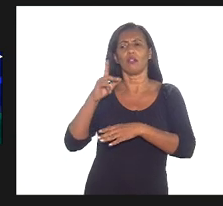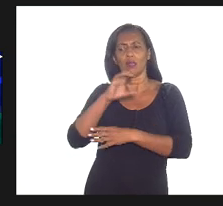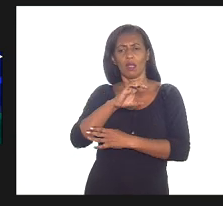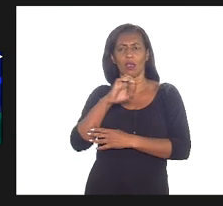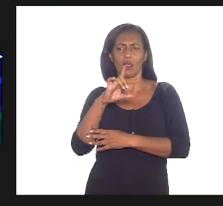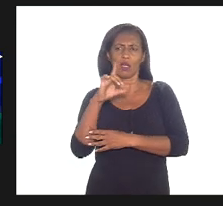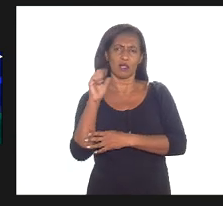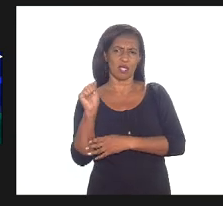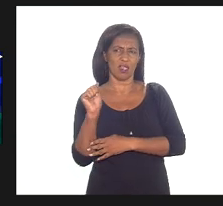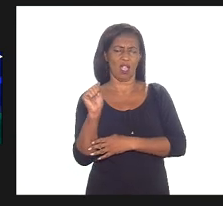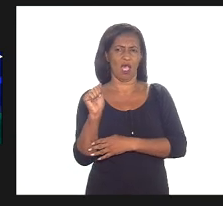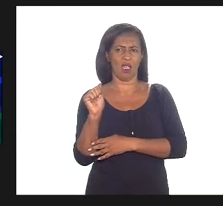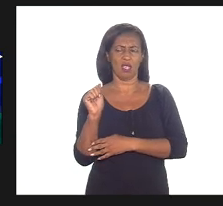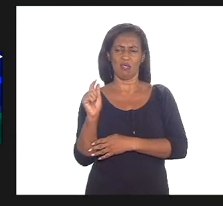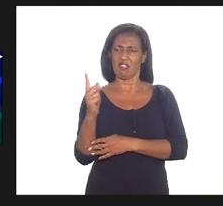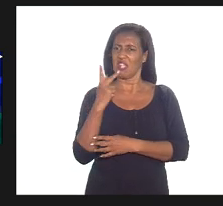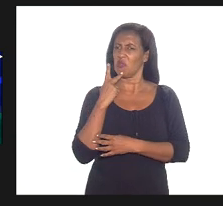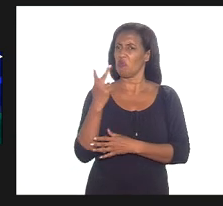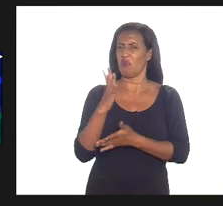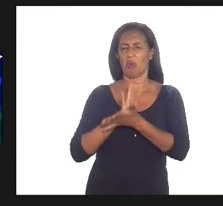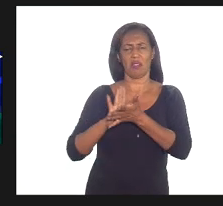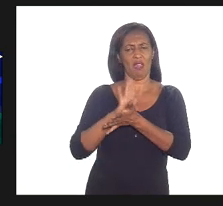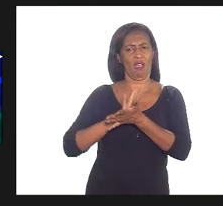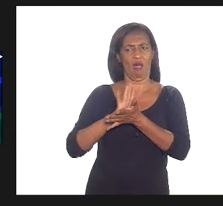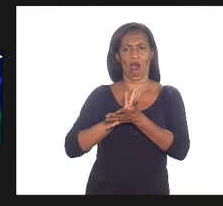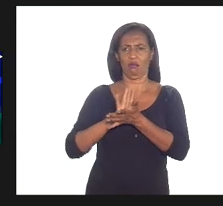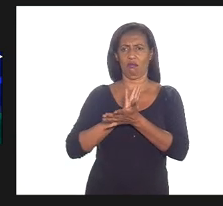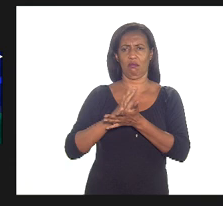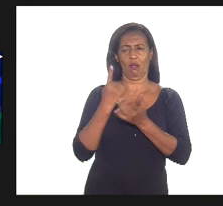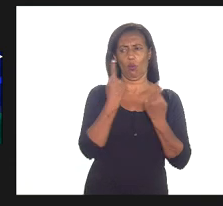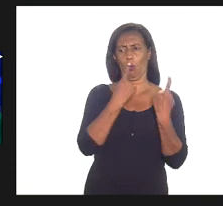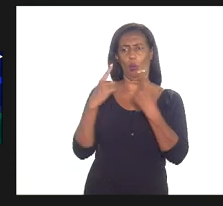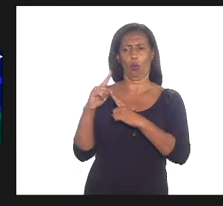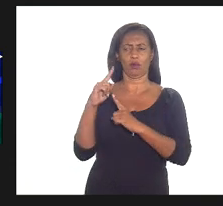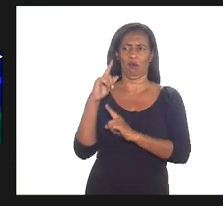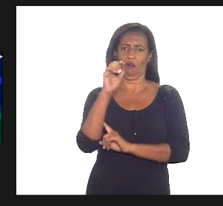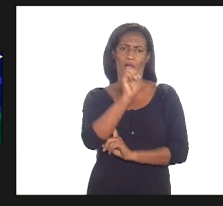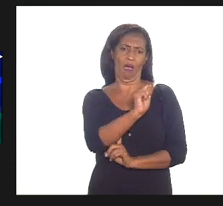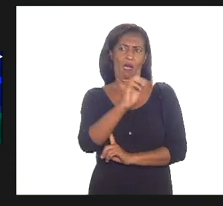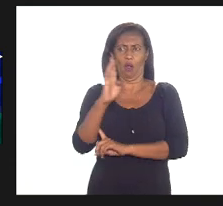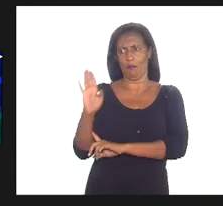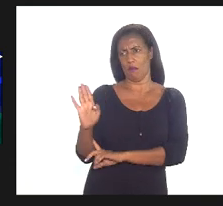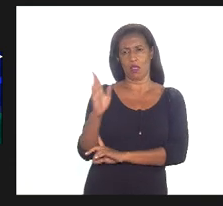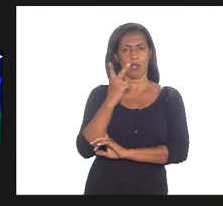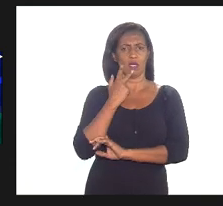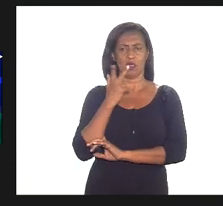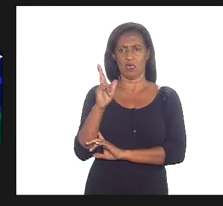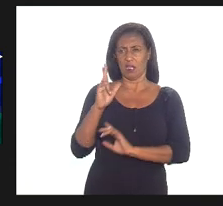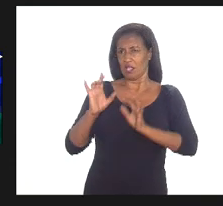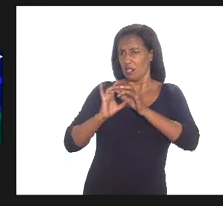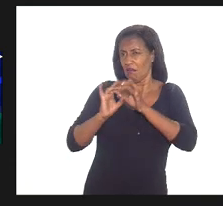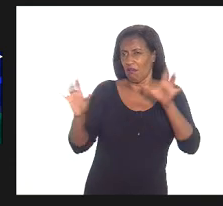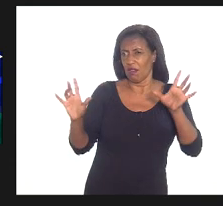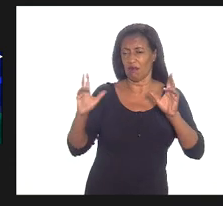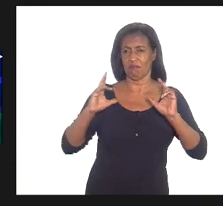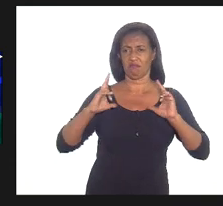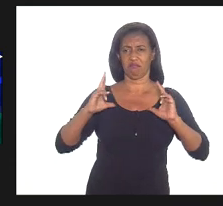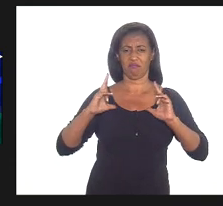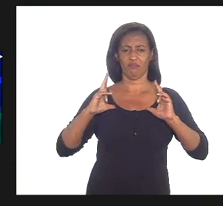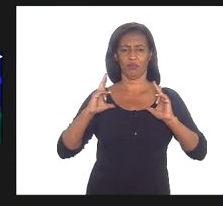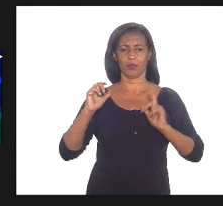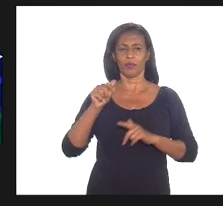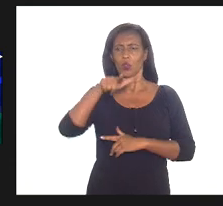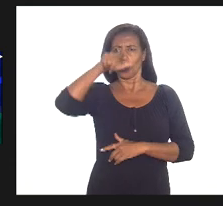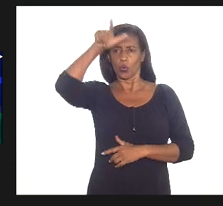e o momento a gente posicionada em relação deputada Lucinha que votação já IBEP sempre tive Independência deputada Martha Rocha como